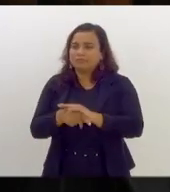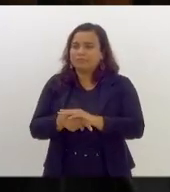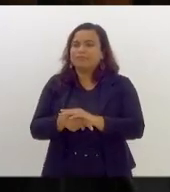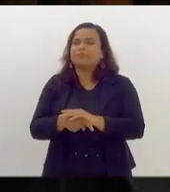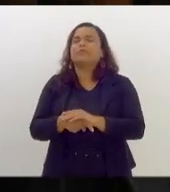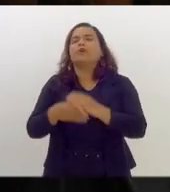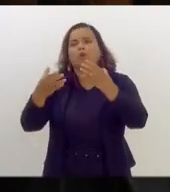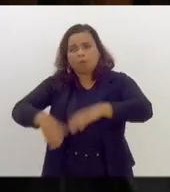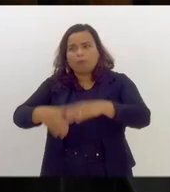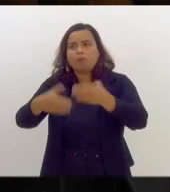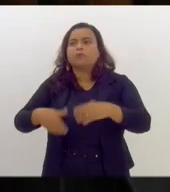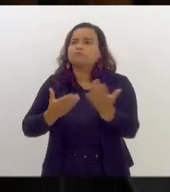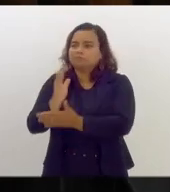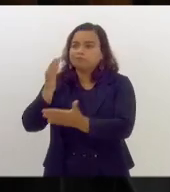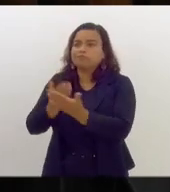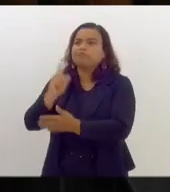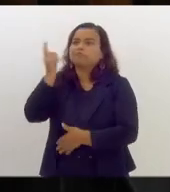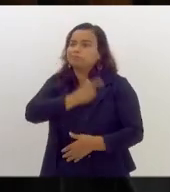concursados